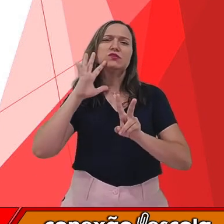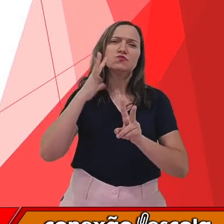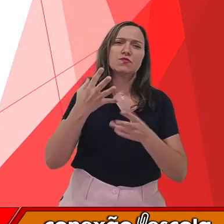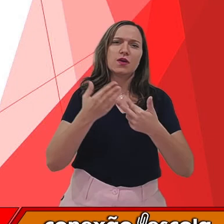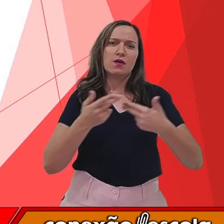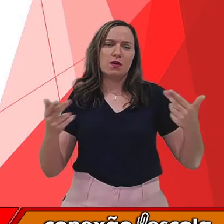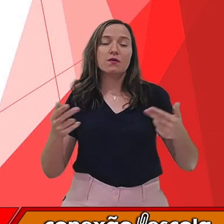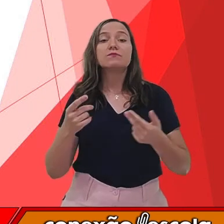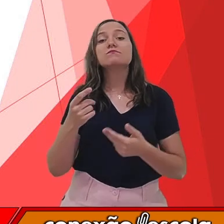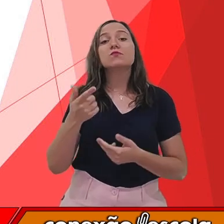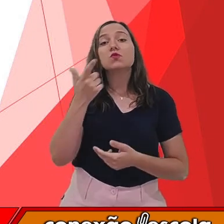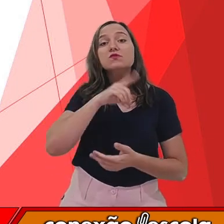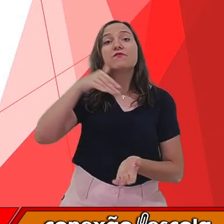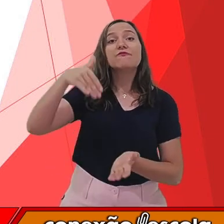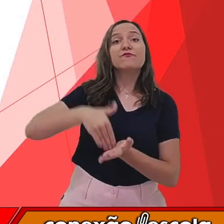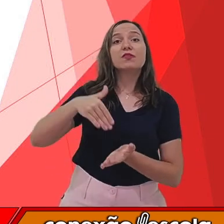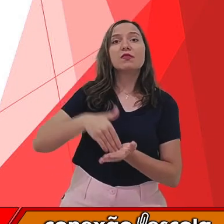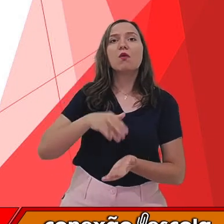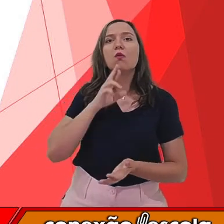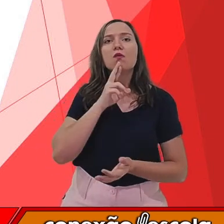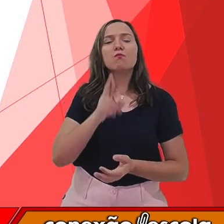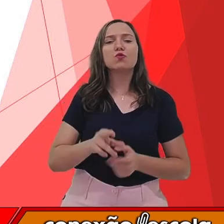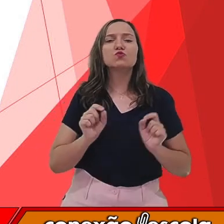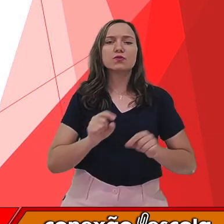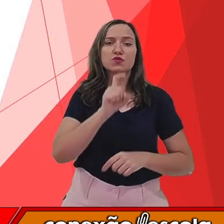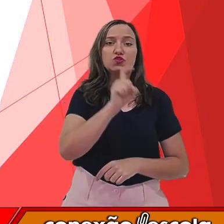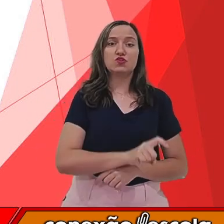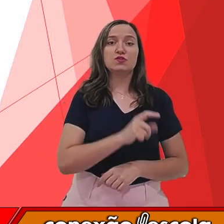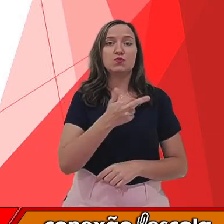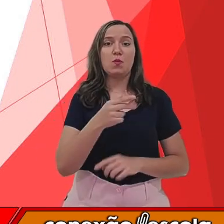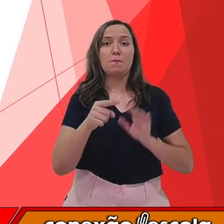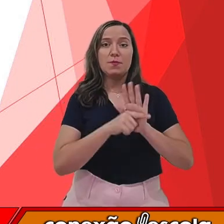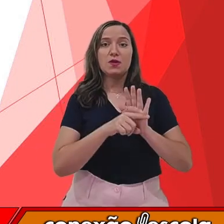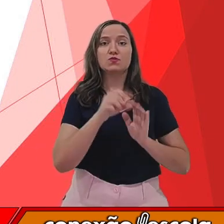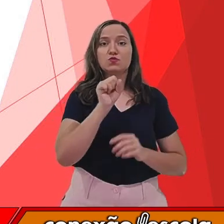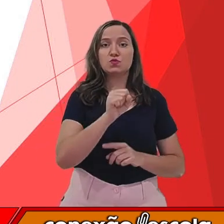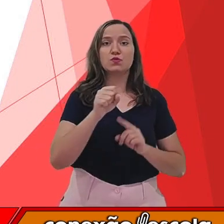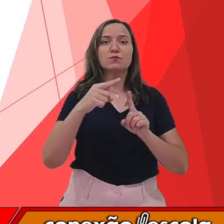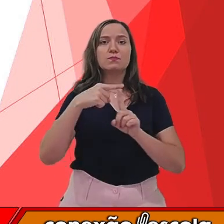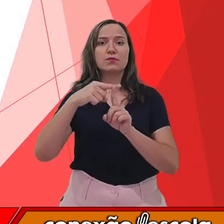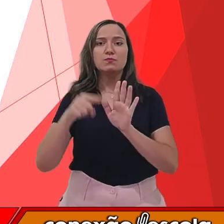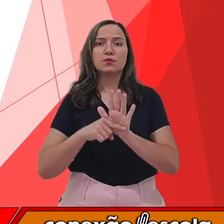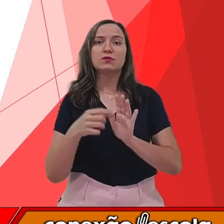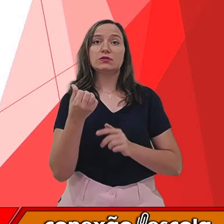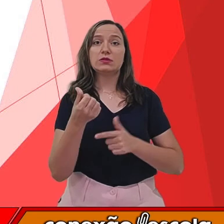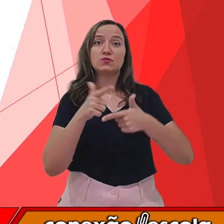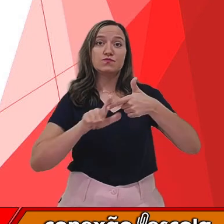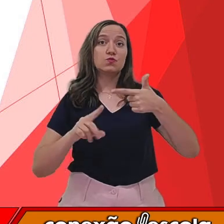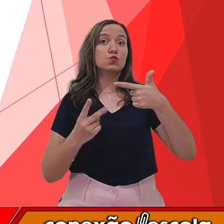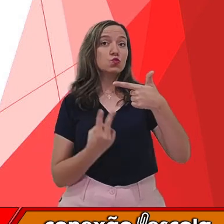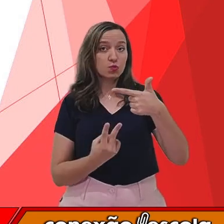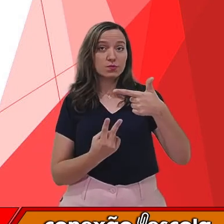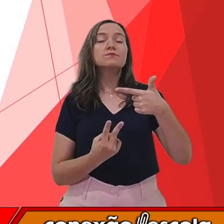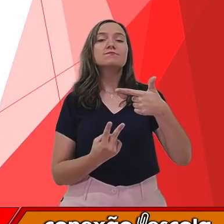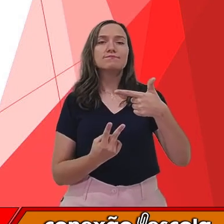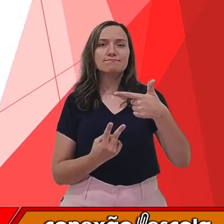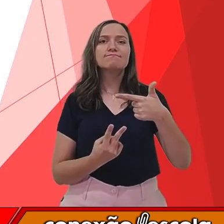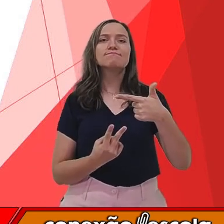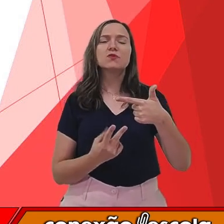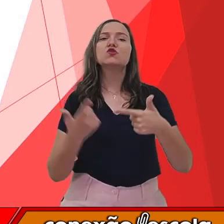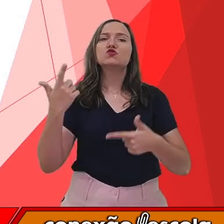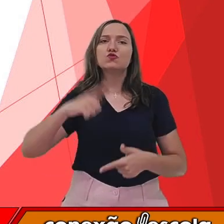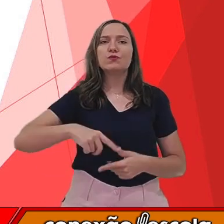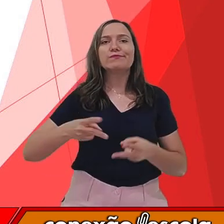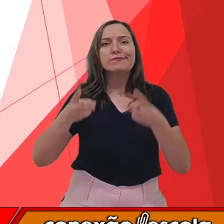nós vamos chegar que X é menos oito mais ou menos seis dividido por dois novamente eu tenho